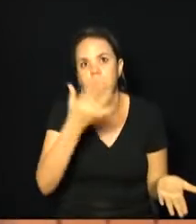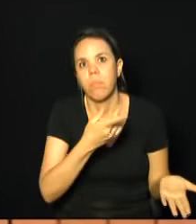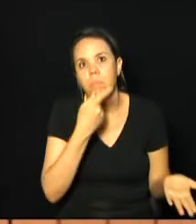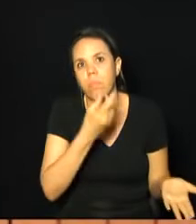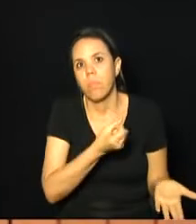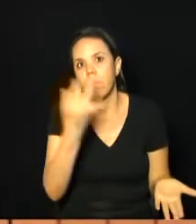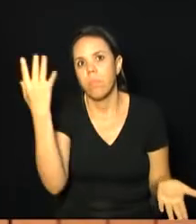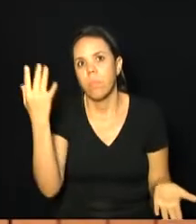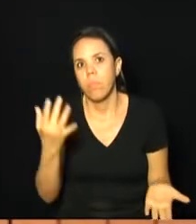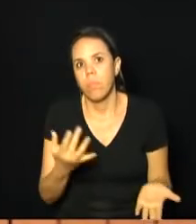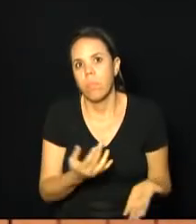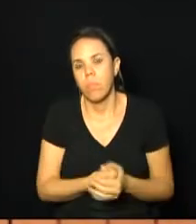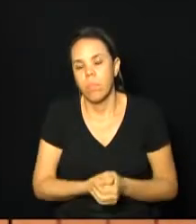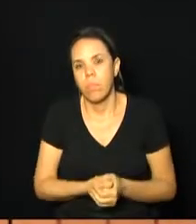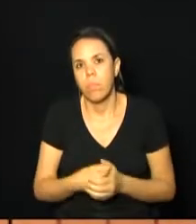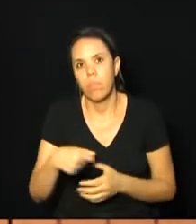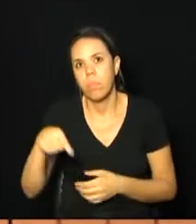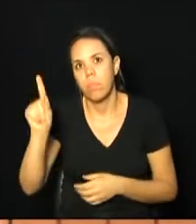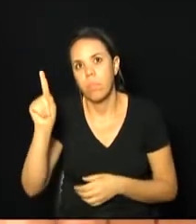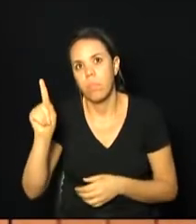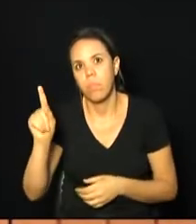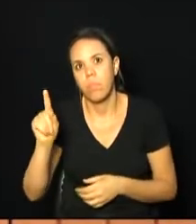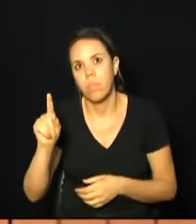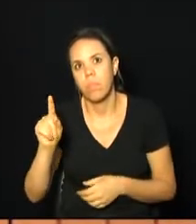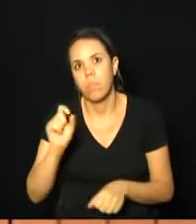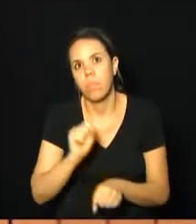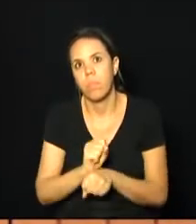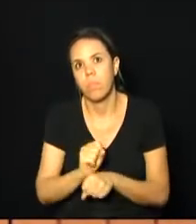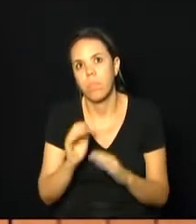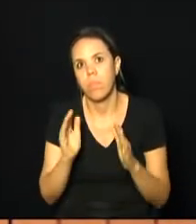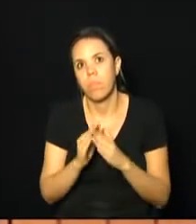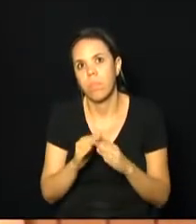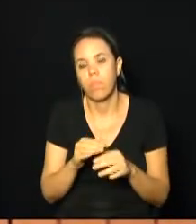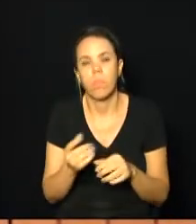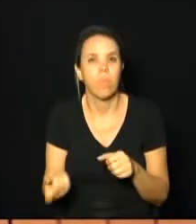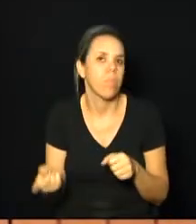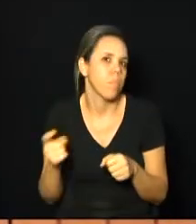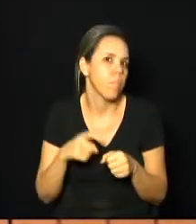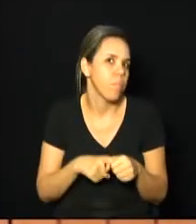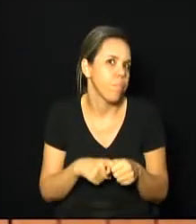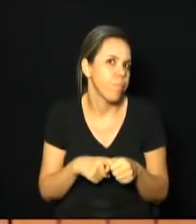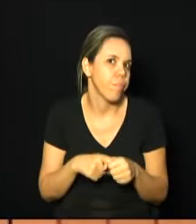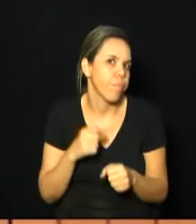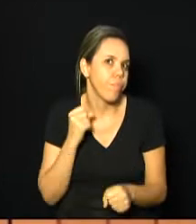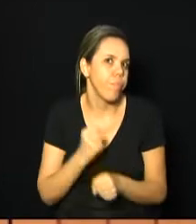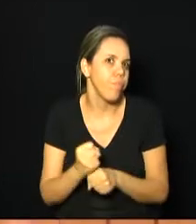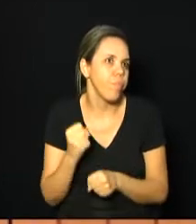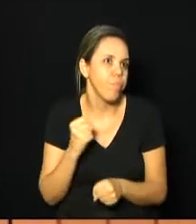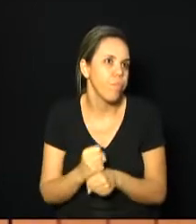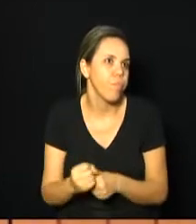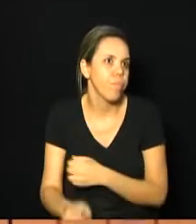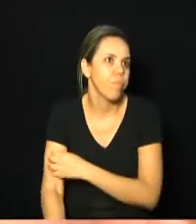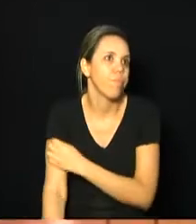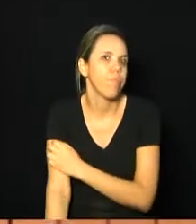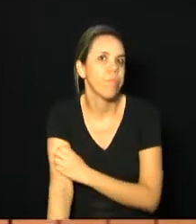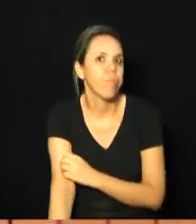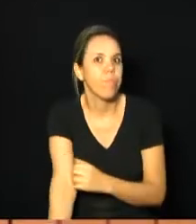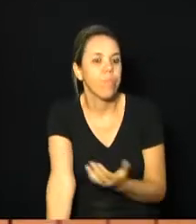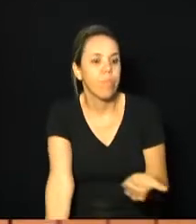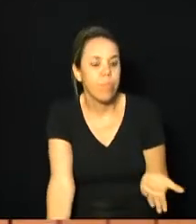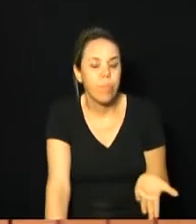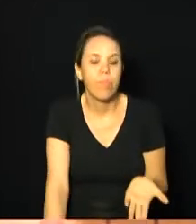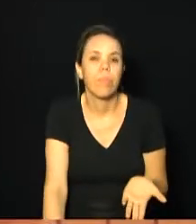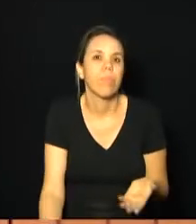quantas vezes, que vai lá, embarga uma casa, mas não volta, aí vão construindo e